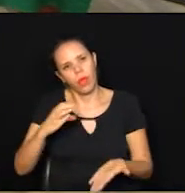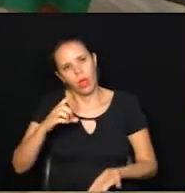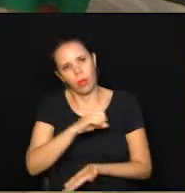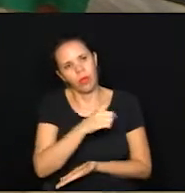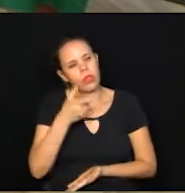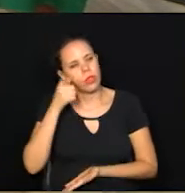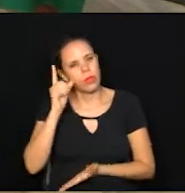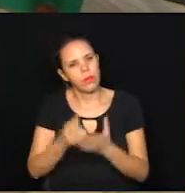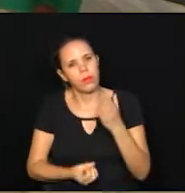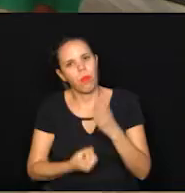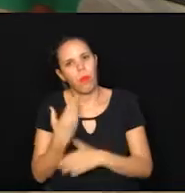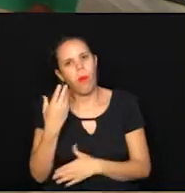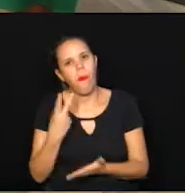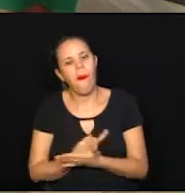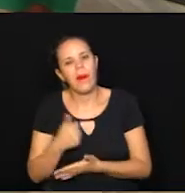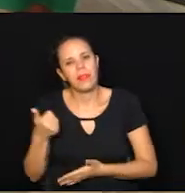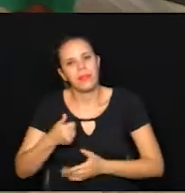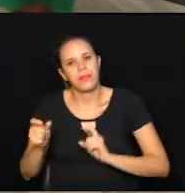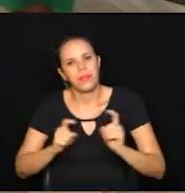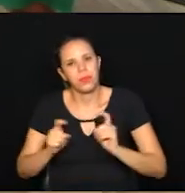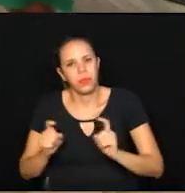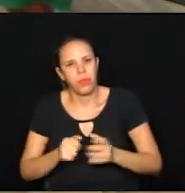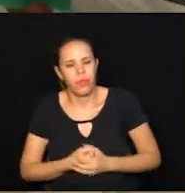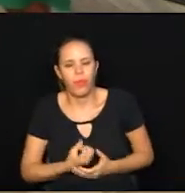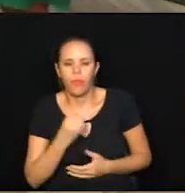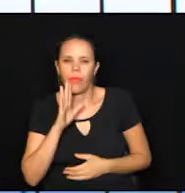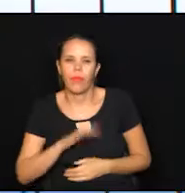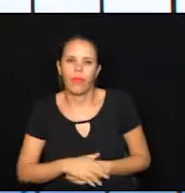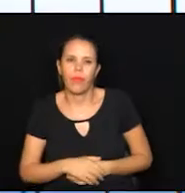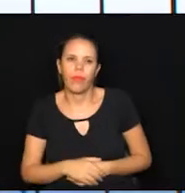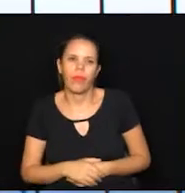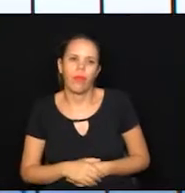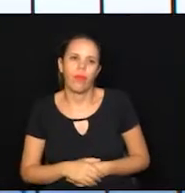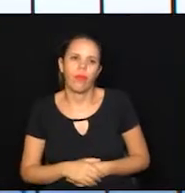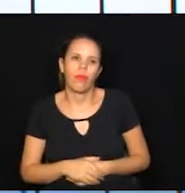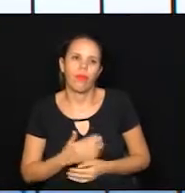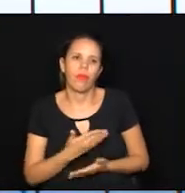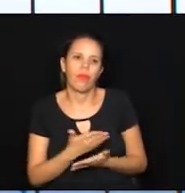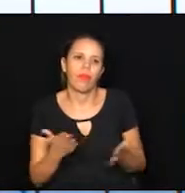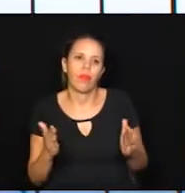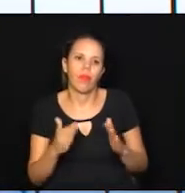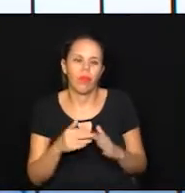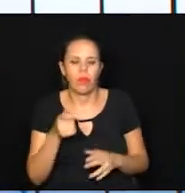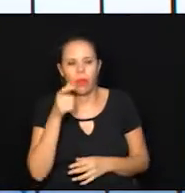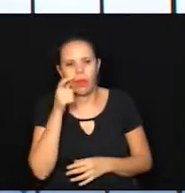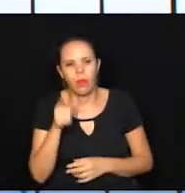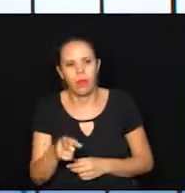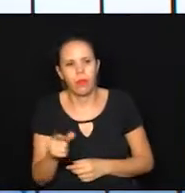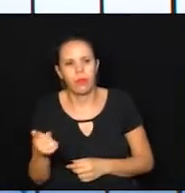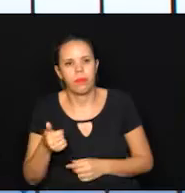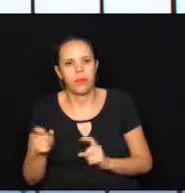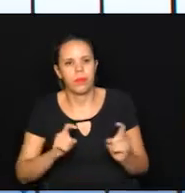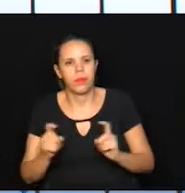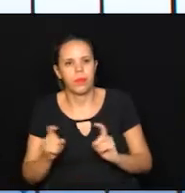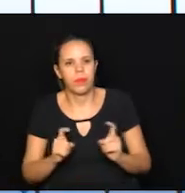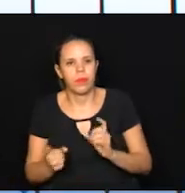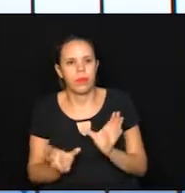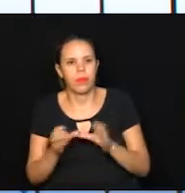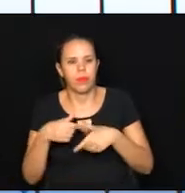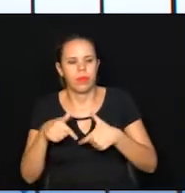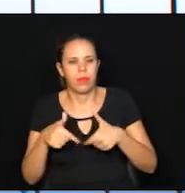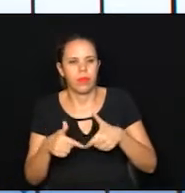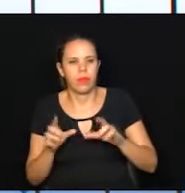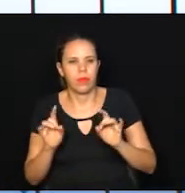né? Isso mesmo, foi a primeira reunião. Boa tarde, Gabriel, boa tarde a você aí de casa. Esta é a primeira reunião da